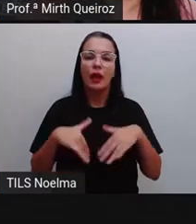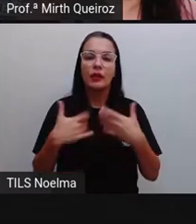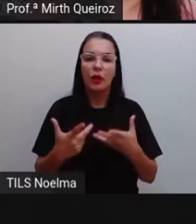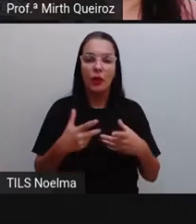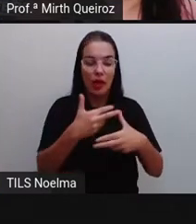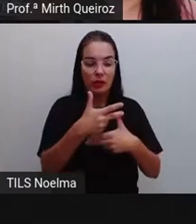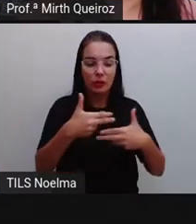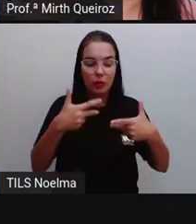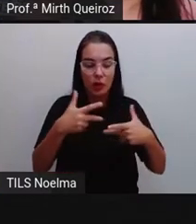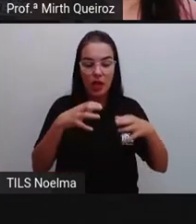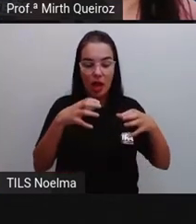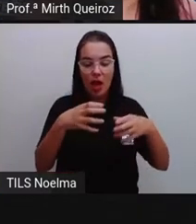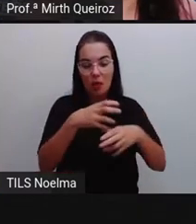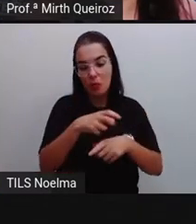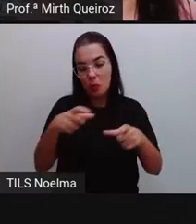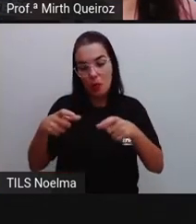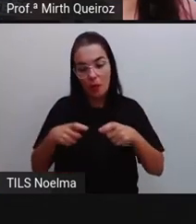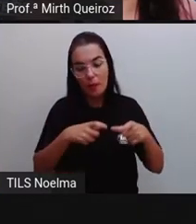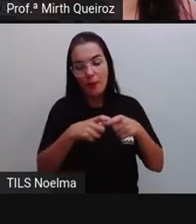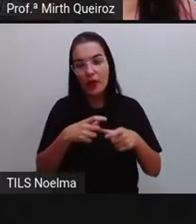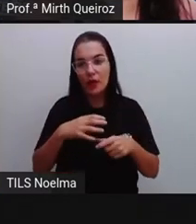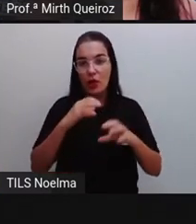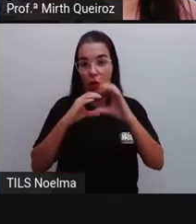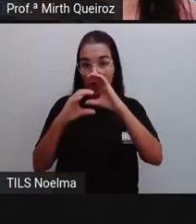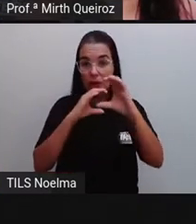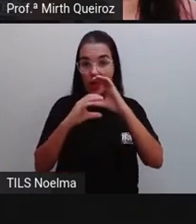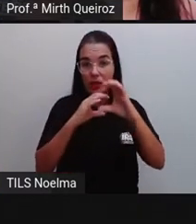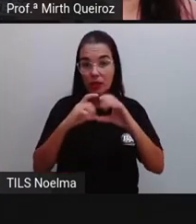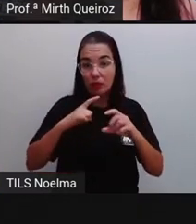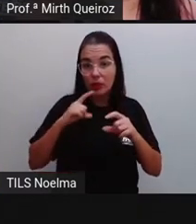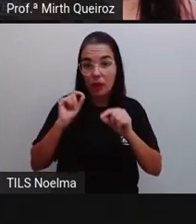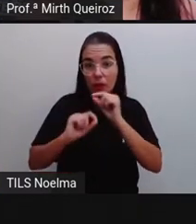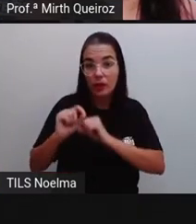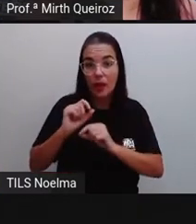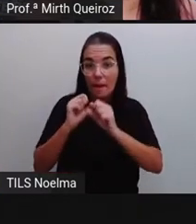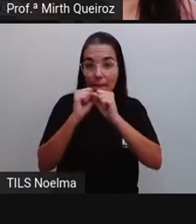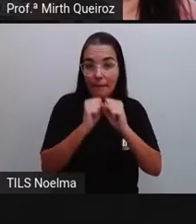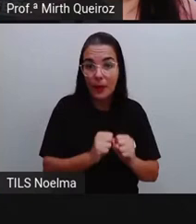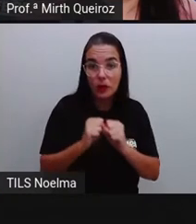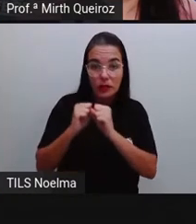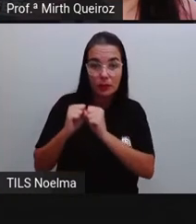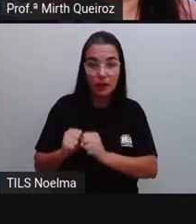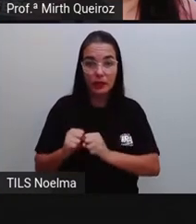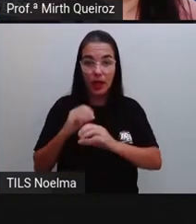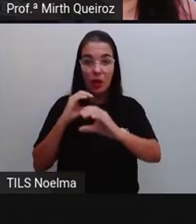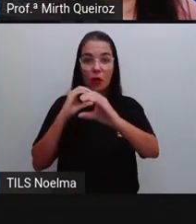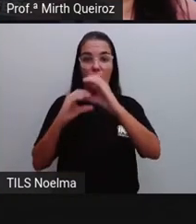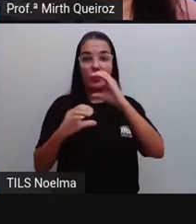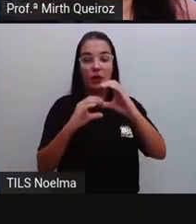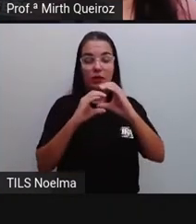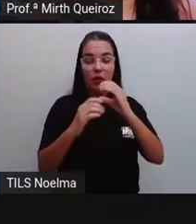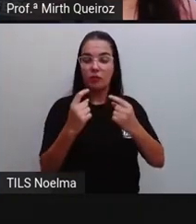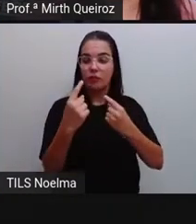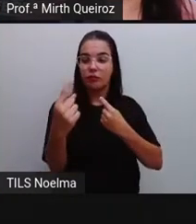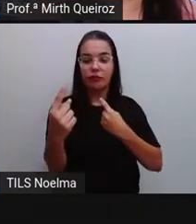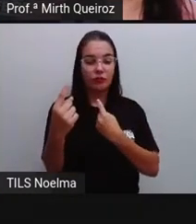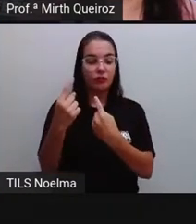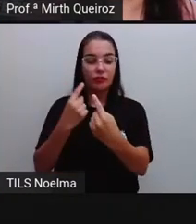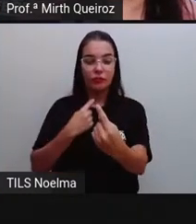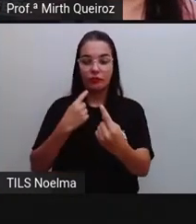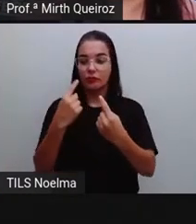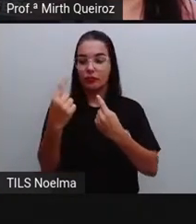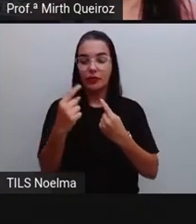são ferramentas que possibilitam a comunicação entre os indivíduos por meio da transferência de informações de